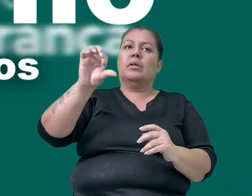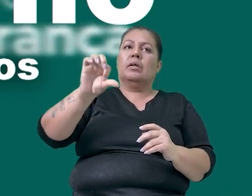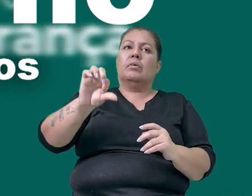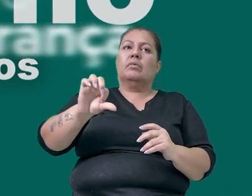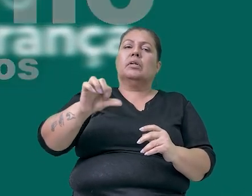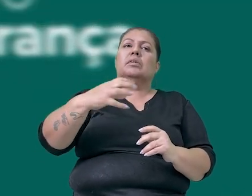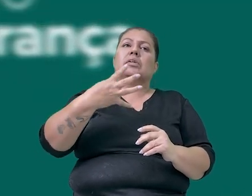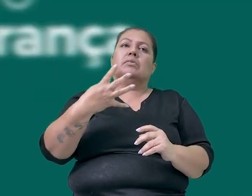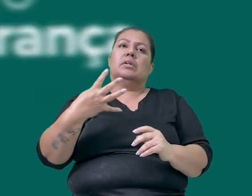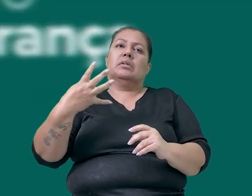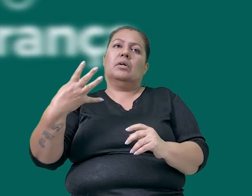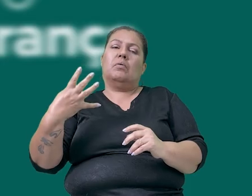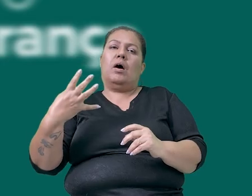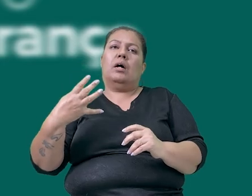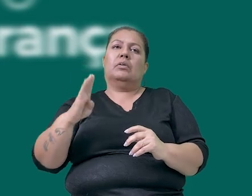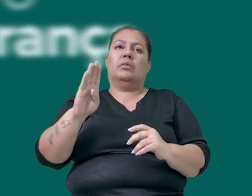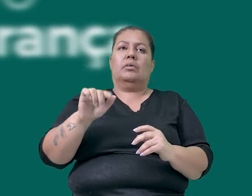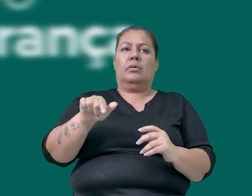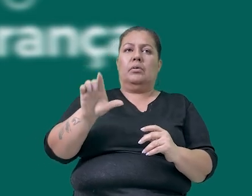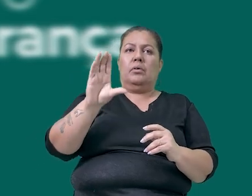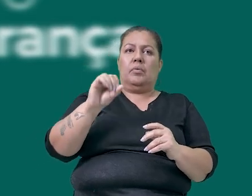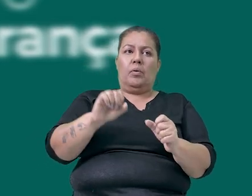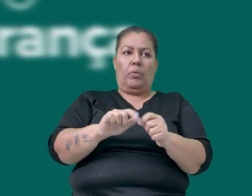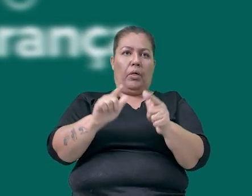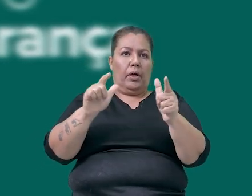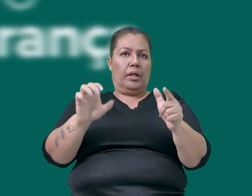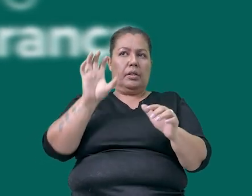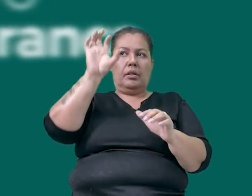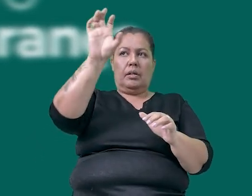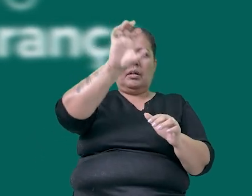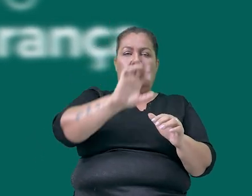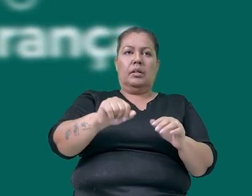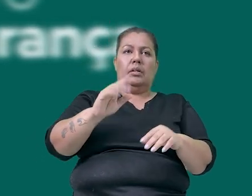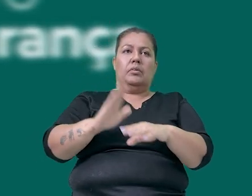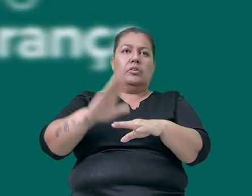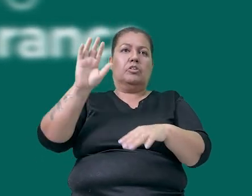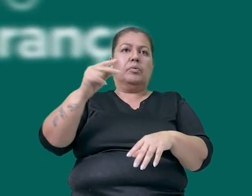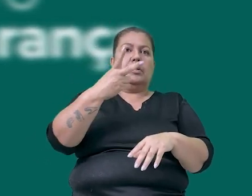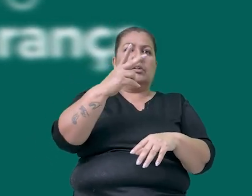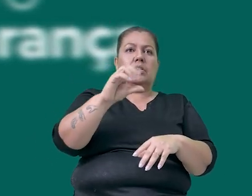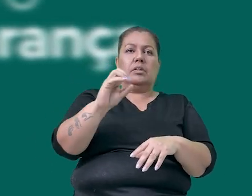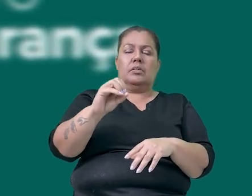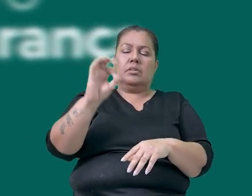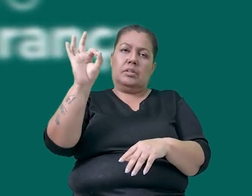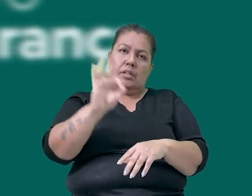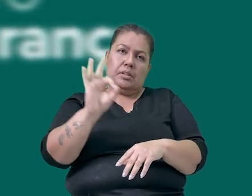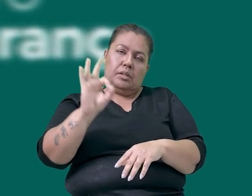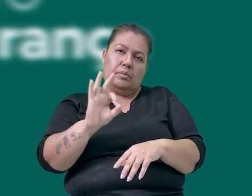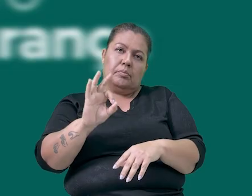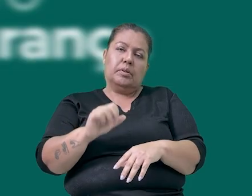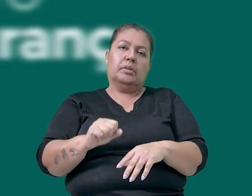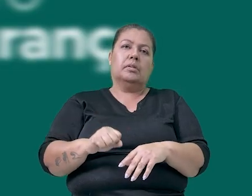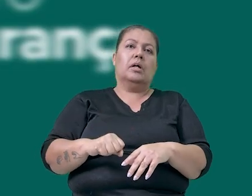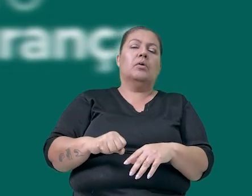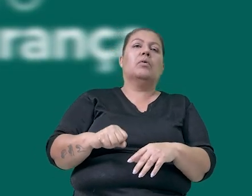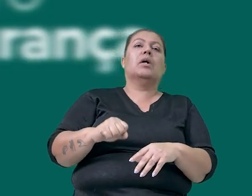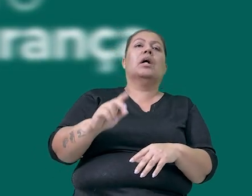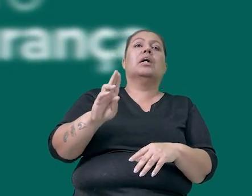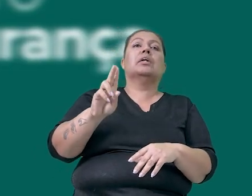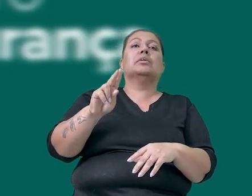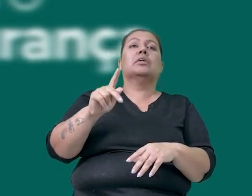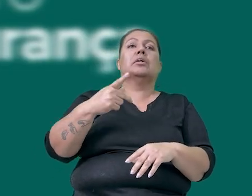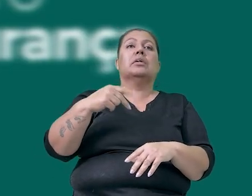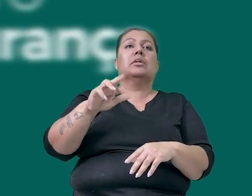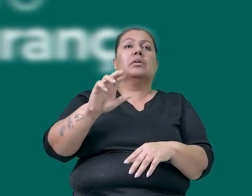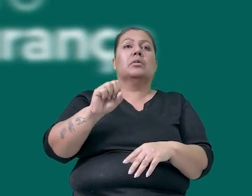4.944. O crescimento em alguns estados foi de mais de 200%. É o caso da Paraíba, com aumento de